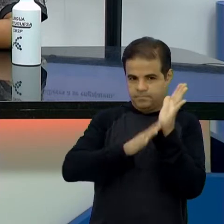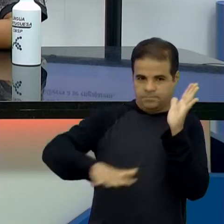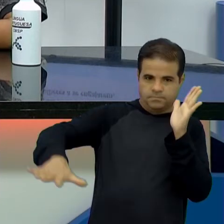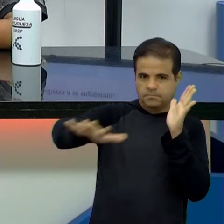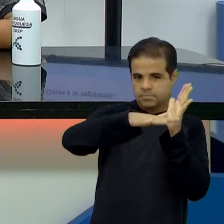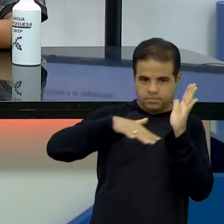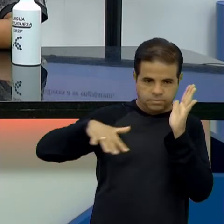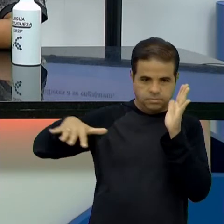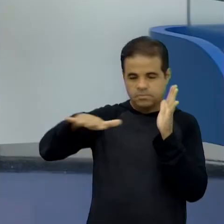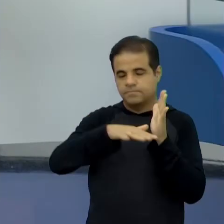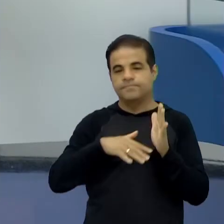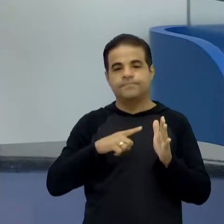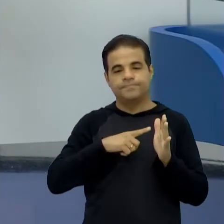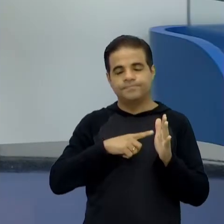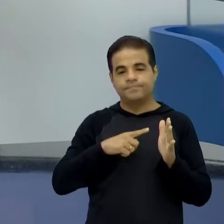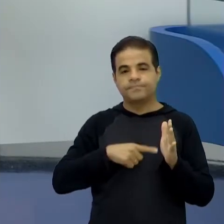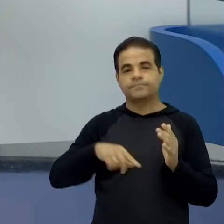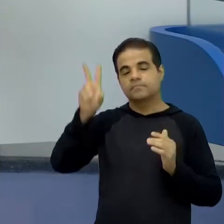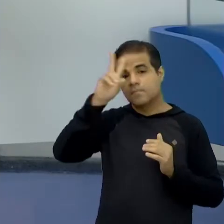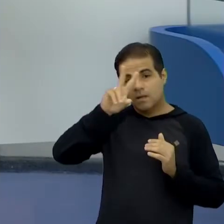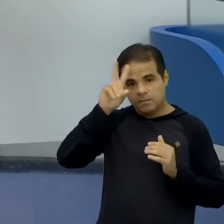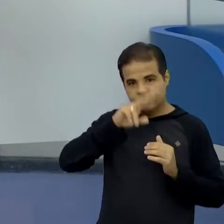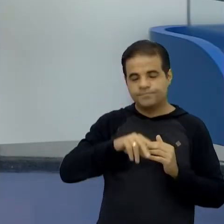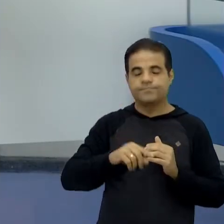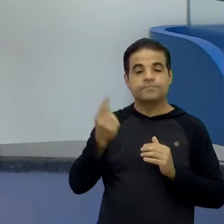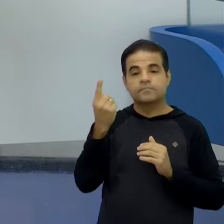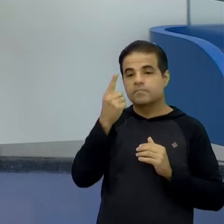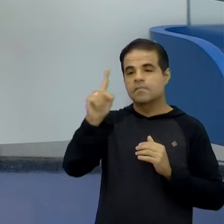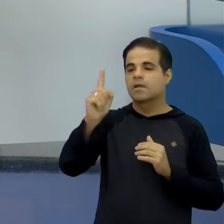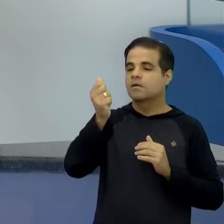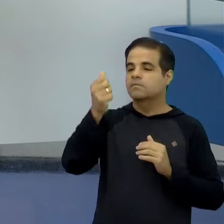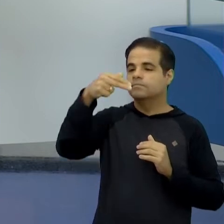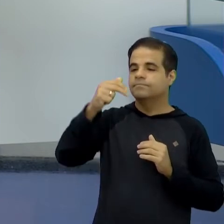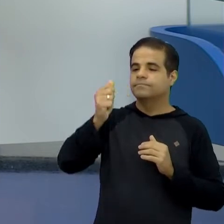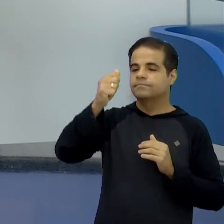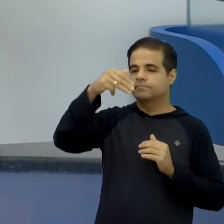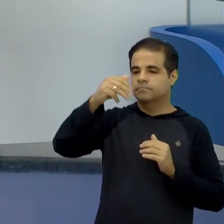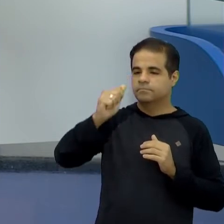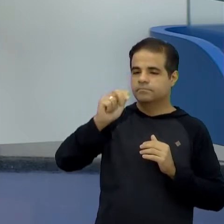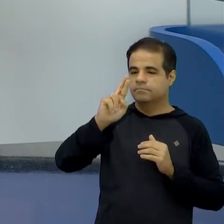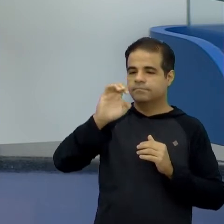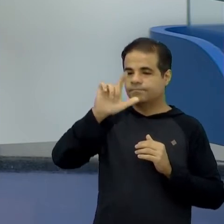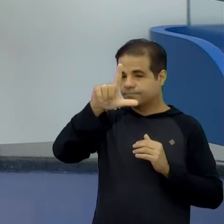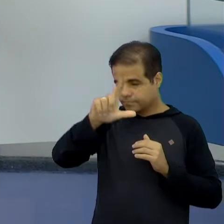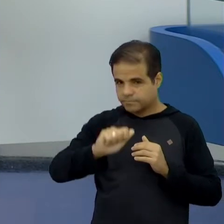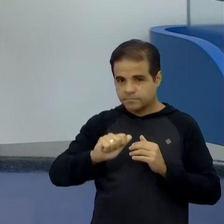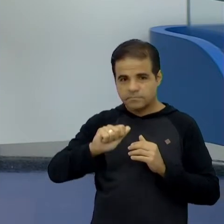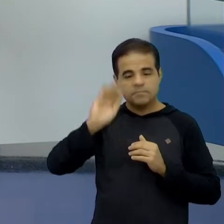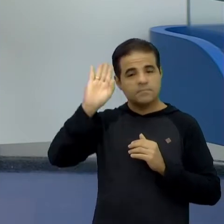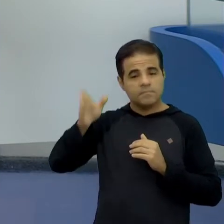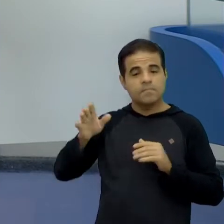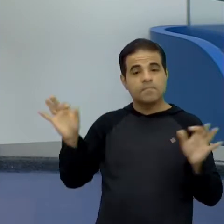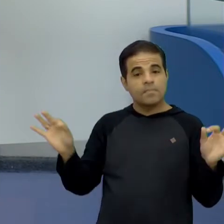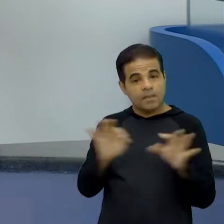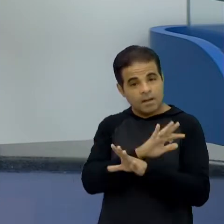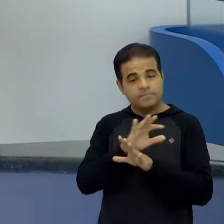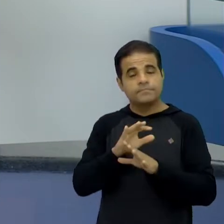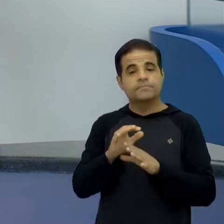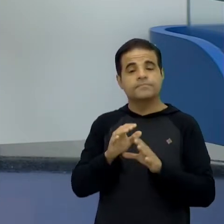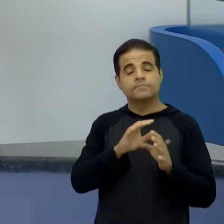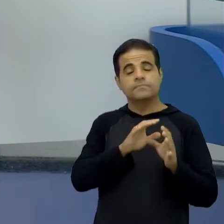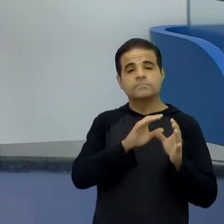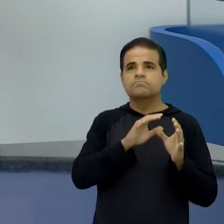todos os outros. Eu lembro agora a última, que é da Ana Marcela, que foi uma das últimas, né? Eu já estava para terminar a Olimpíada e foi